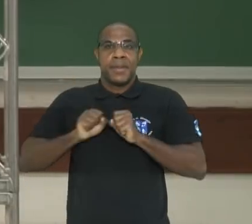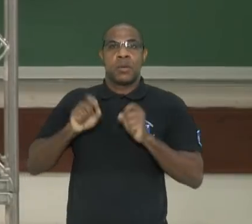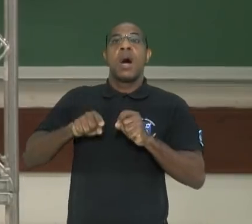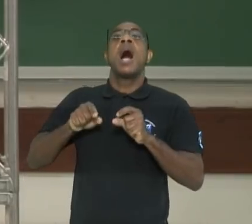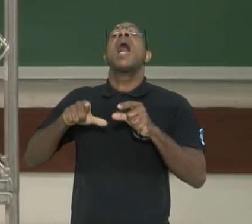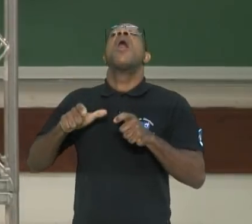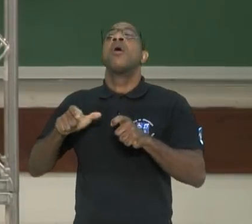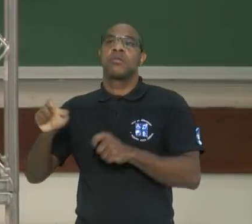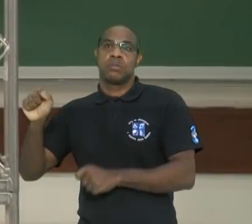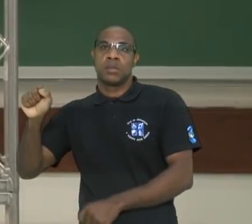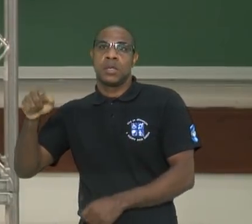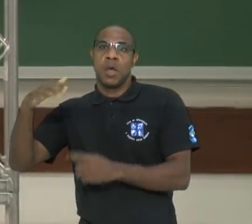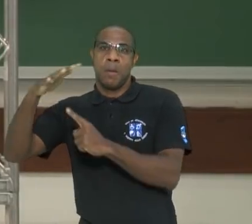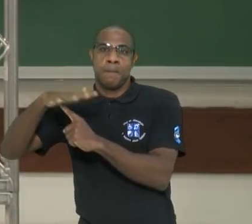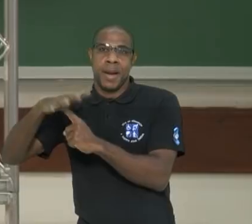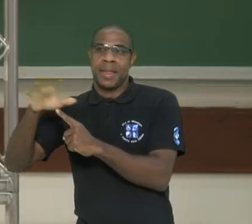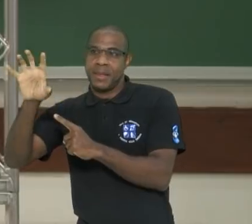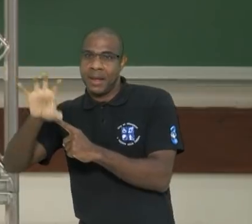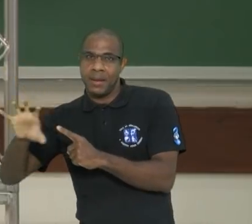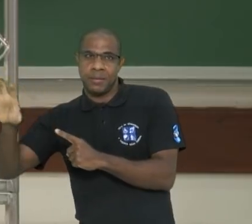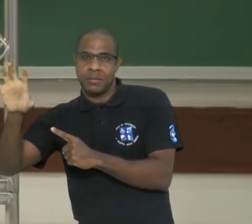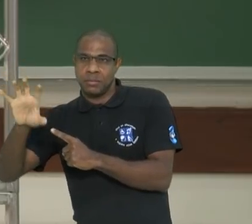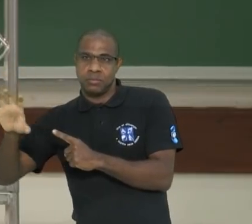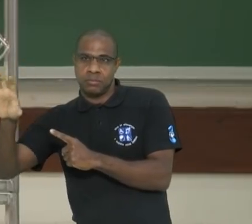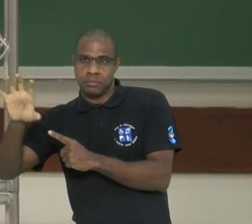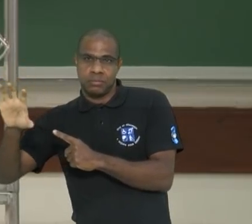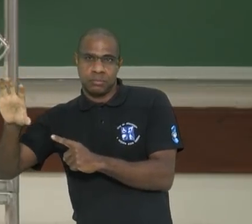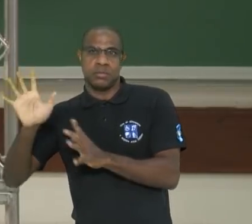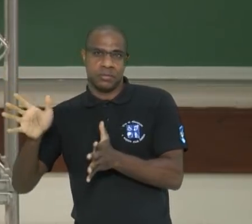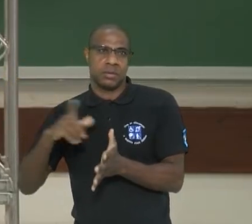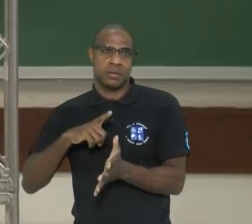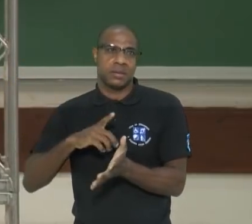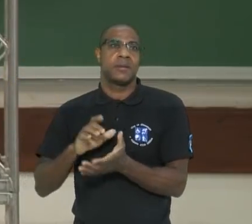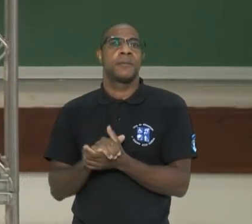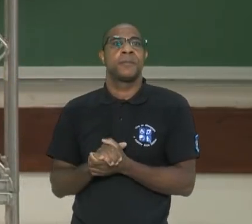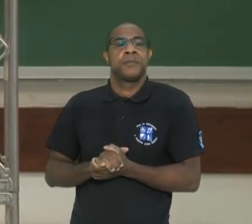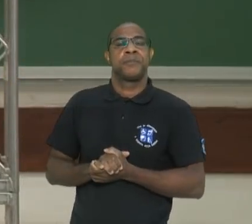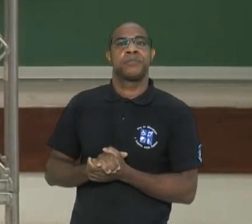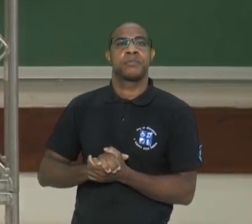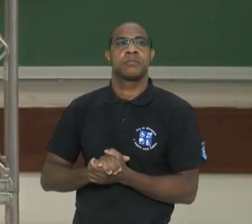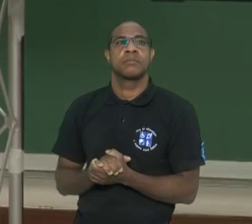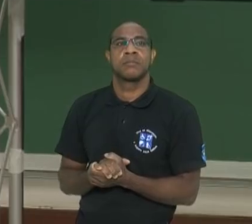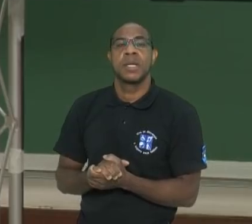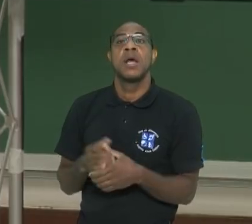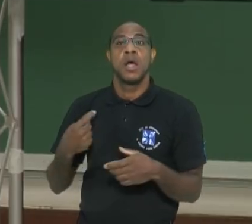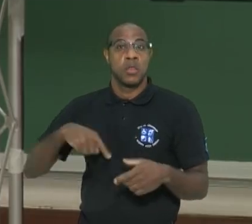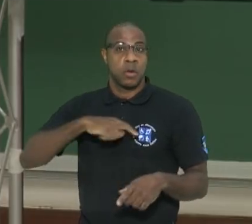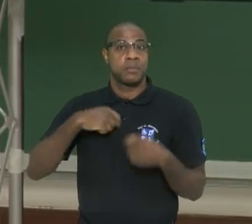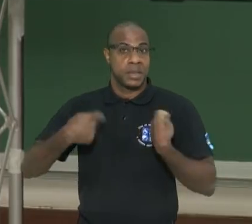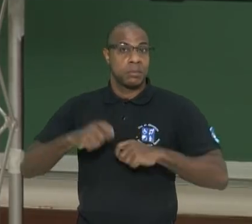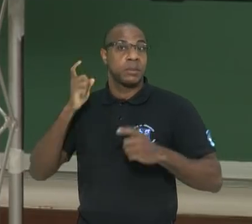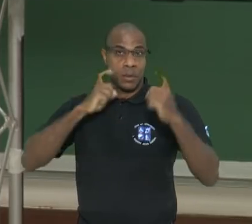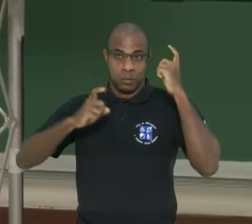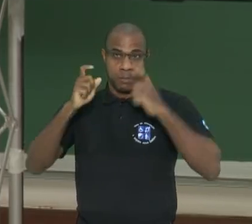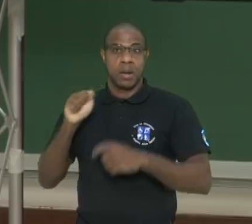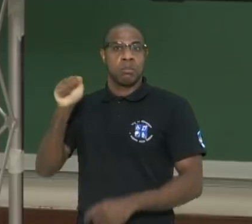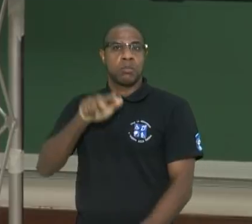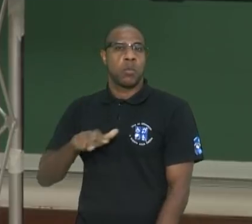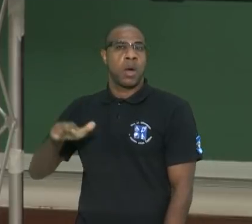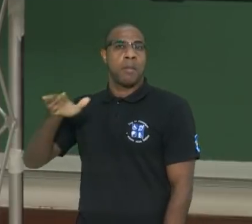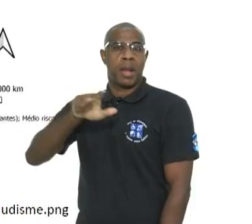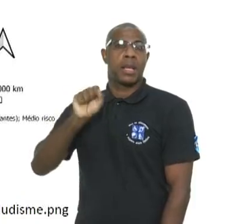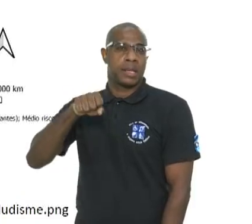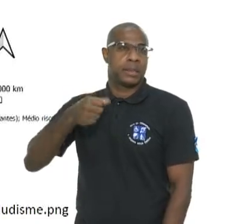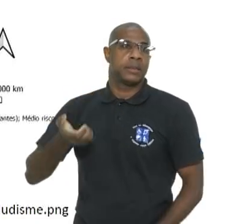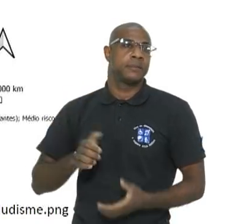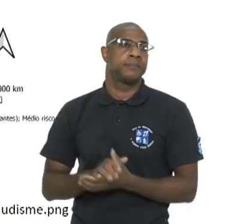são mais quentes. Então, o pessoal que mora no norte tem que se preocupar com a malária sim. Acredita-se que mais de